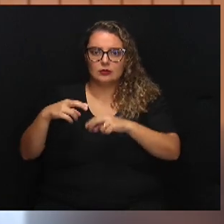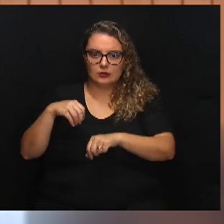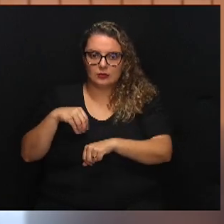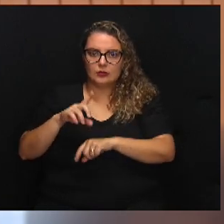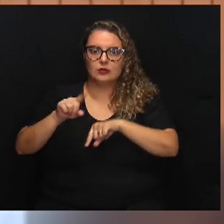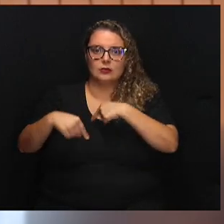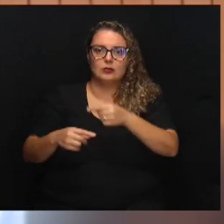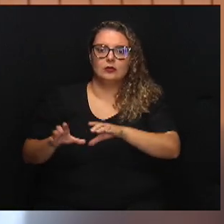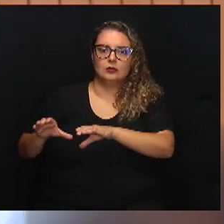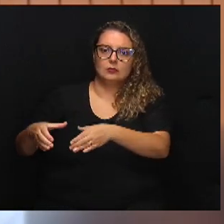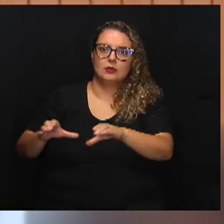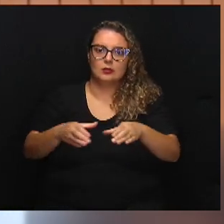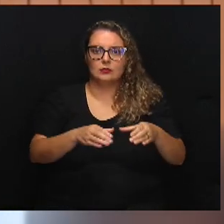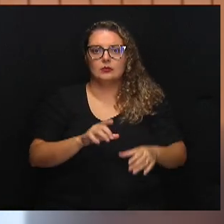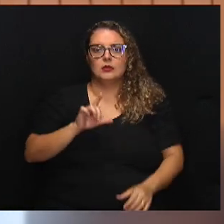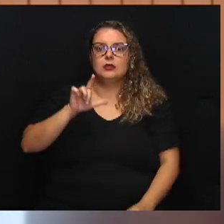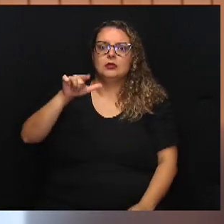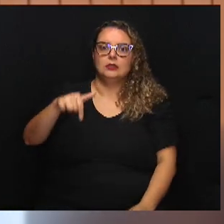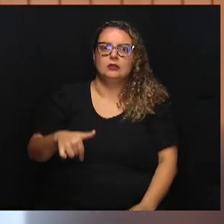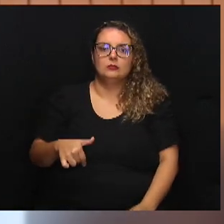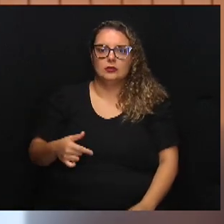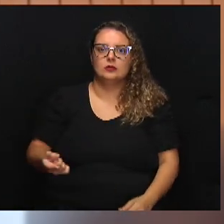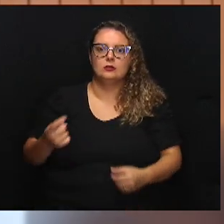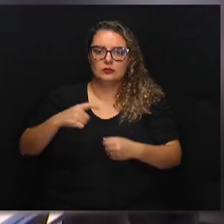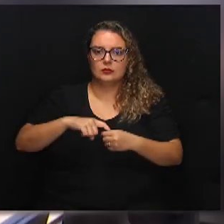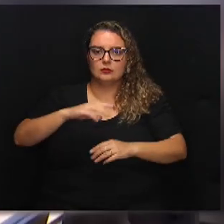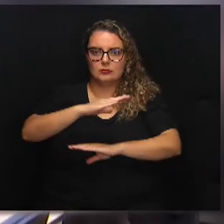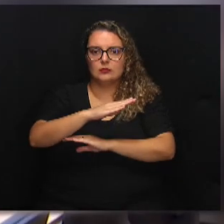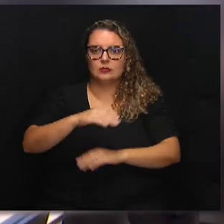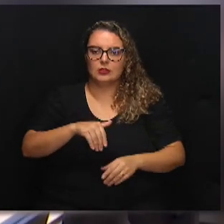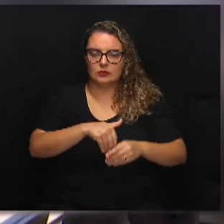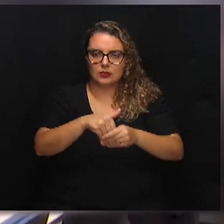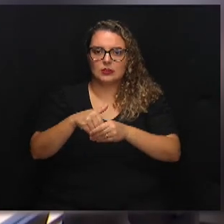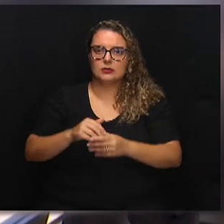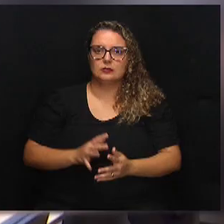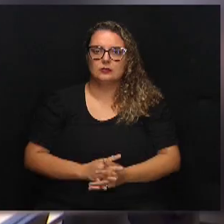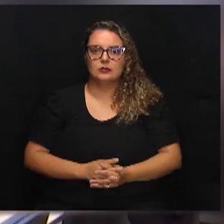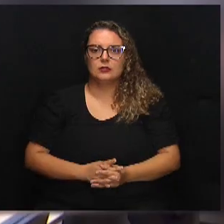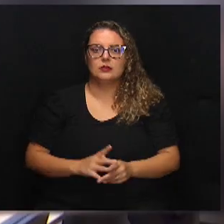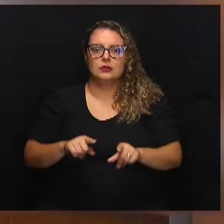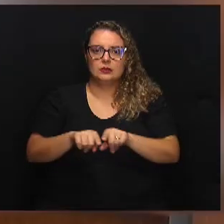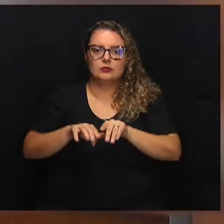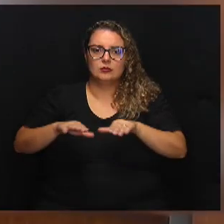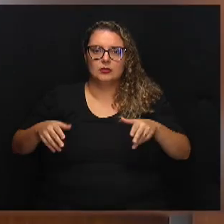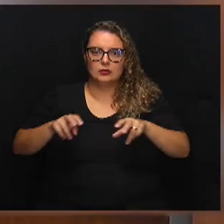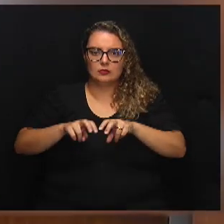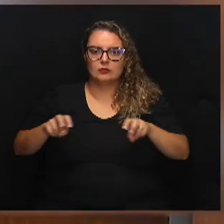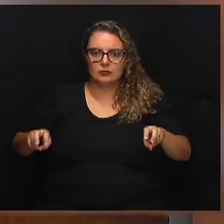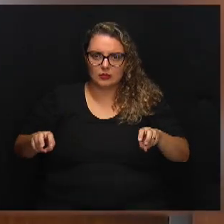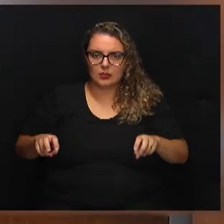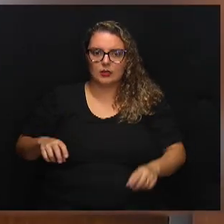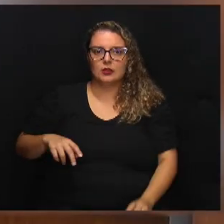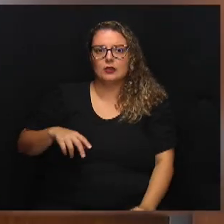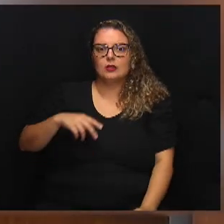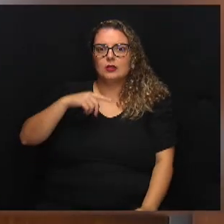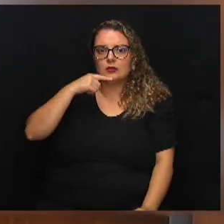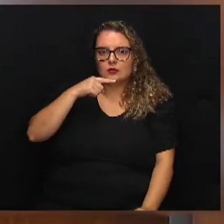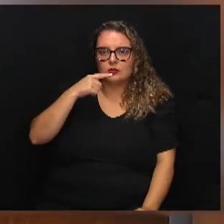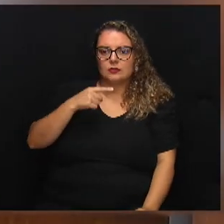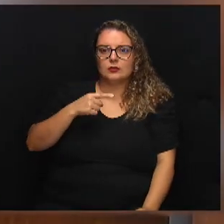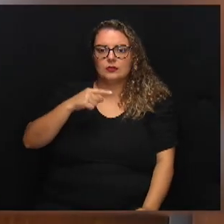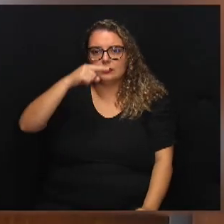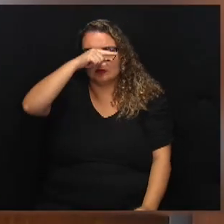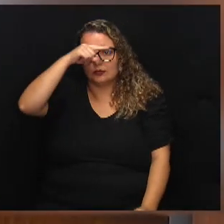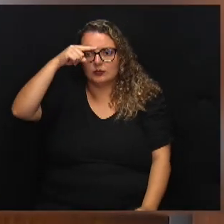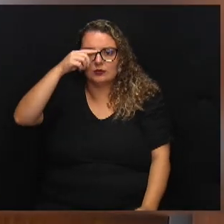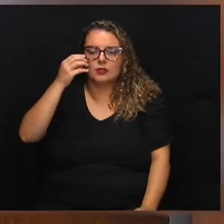outras comissões para depois voltar aqui para o plenário para votação. Também compuseram a mesa os vereadores Eduardo Magoga, Felipe Marquesi,